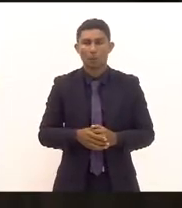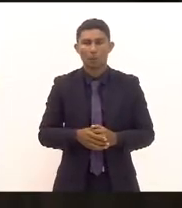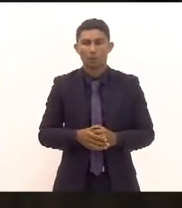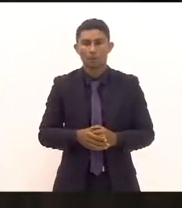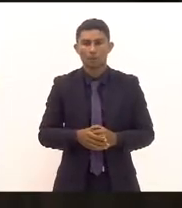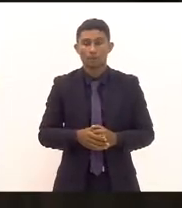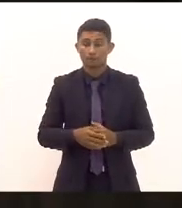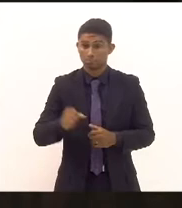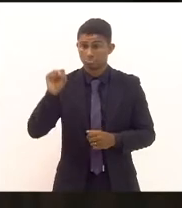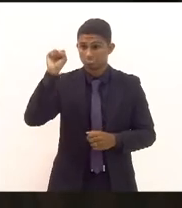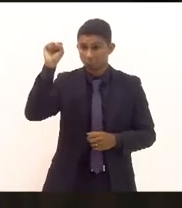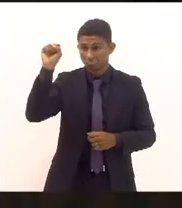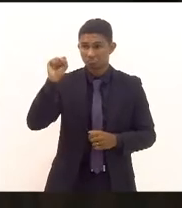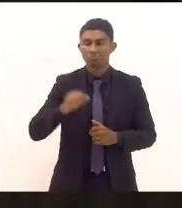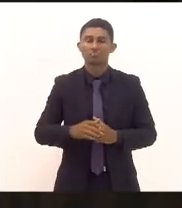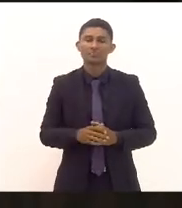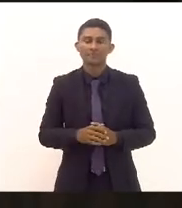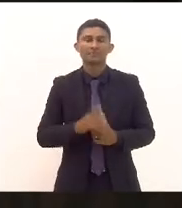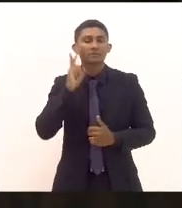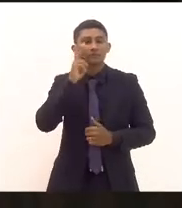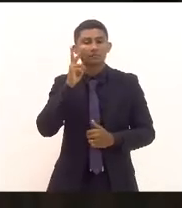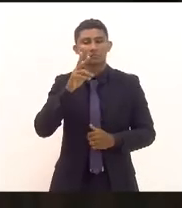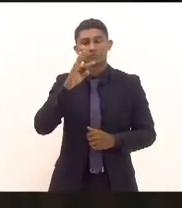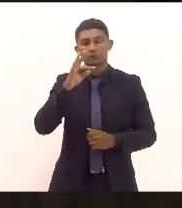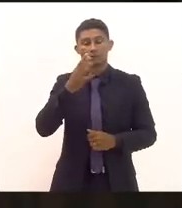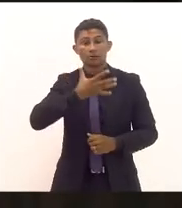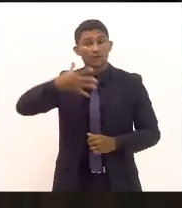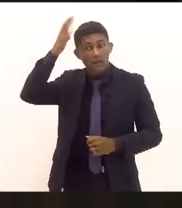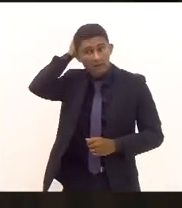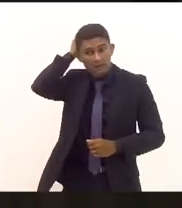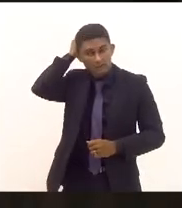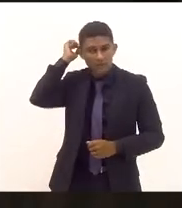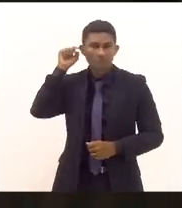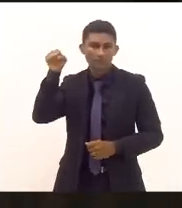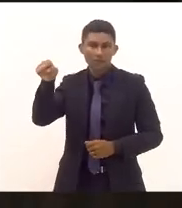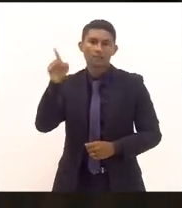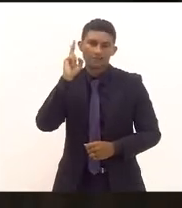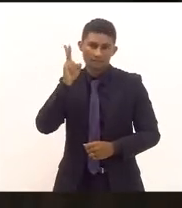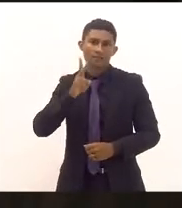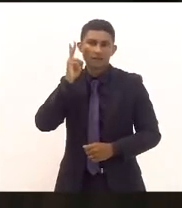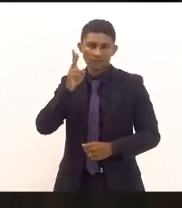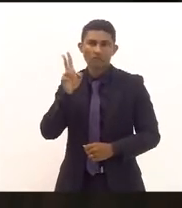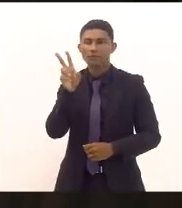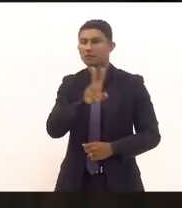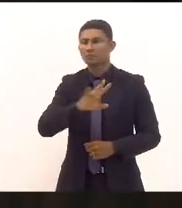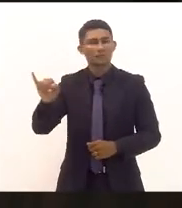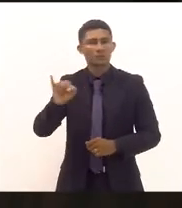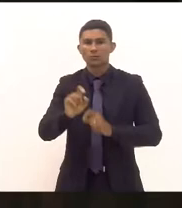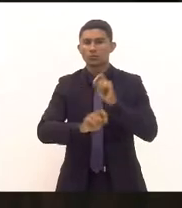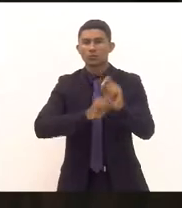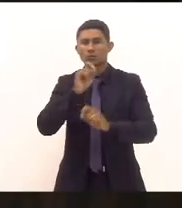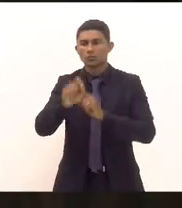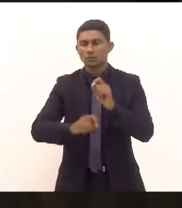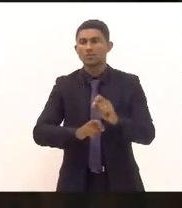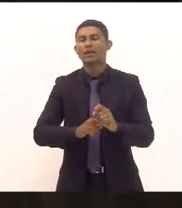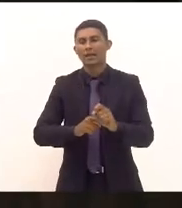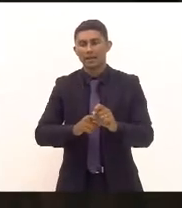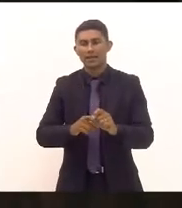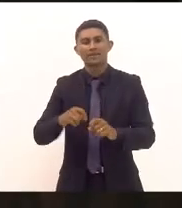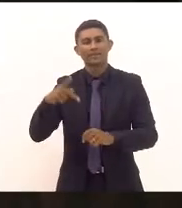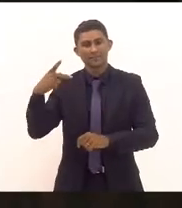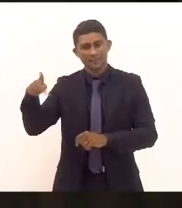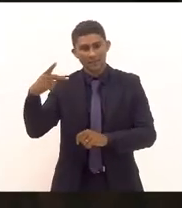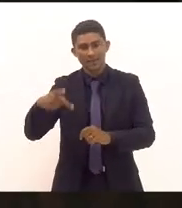Axé o vereador Tarcísio Motta que a vereador para entregar a Moção de sua